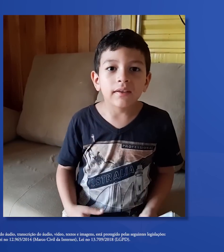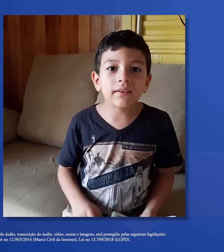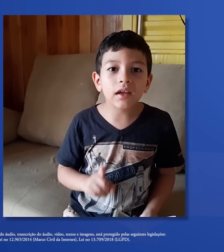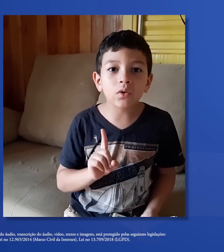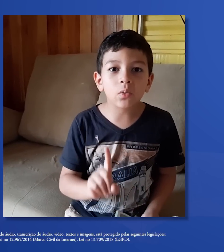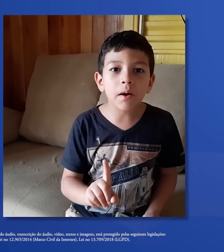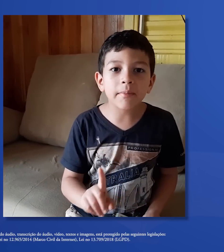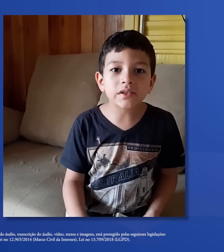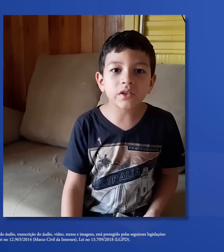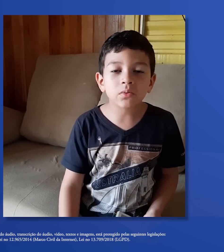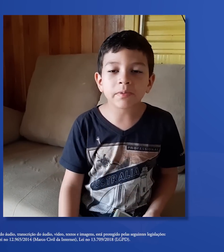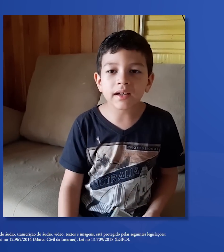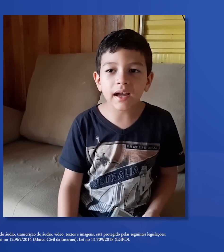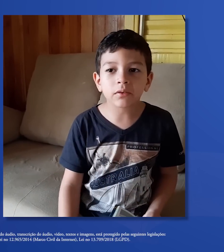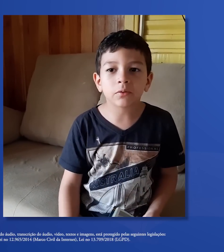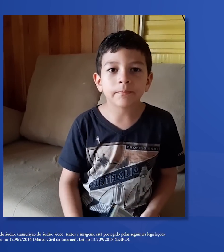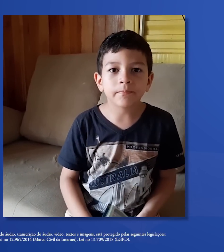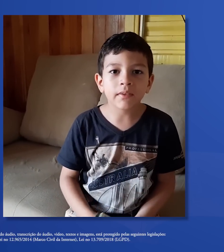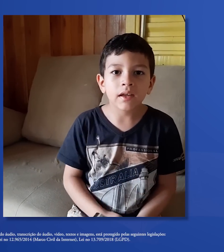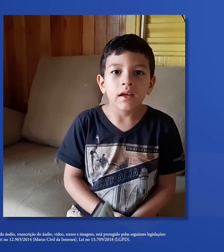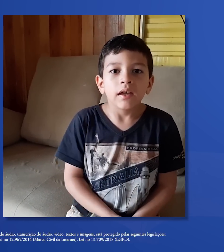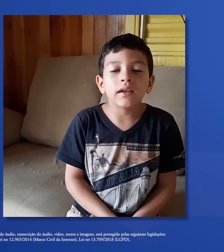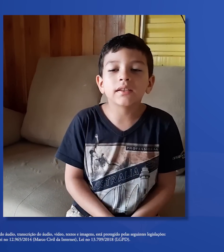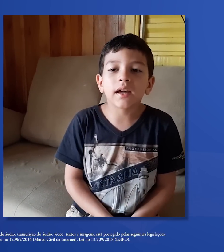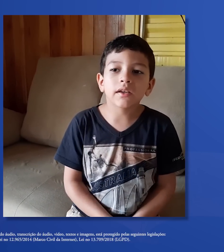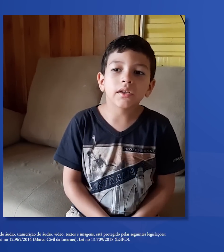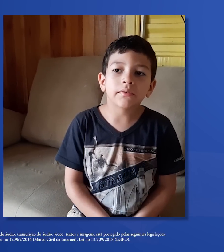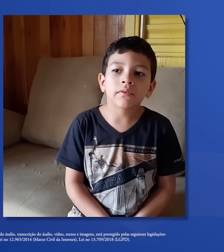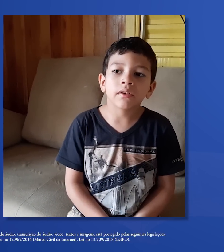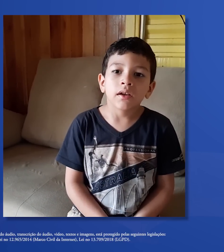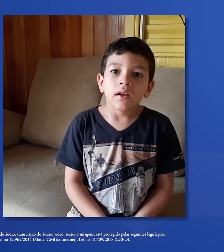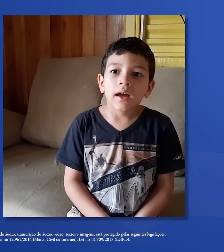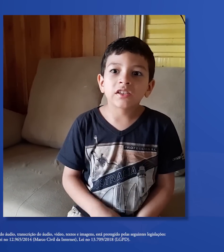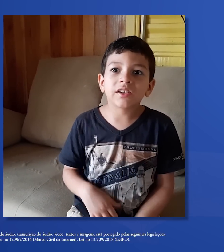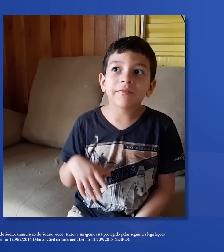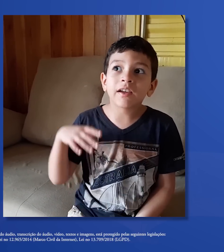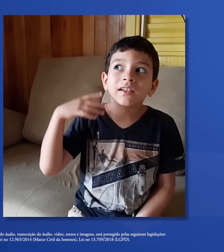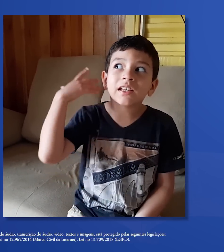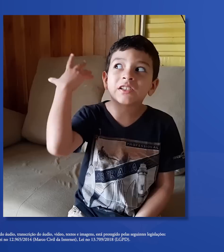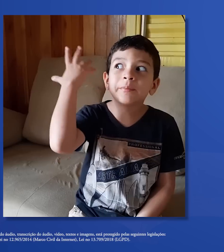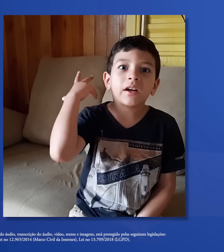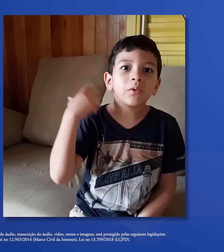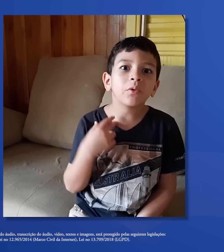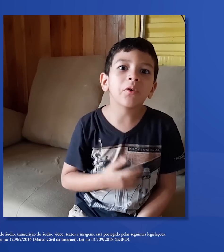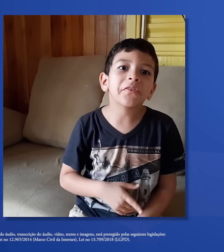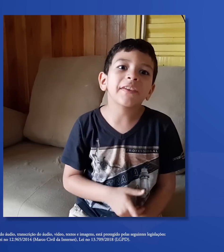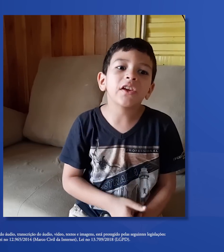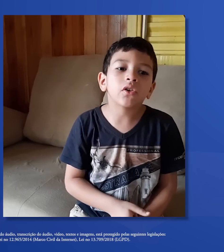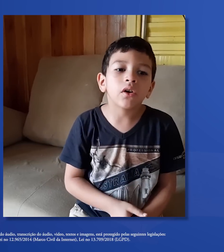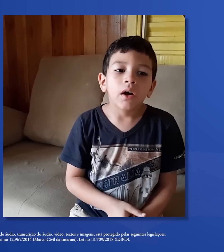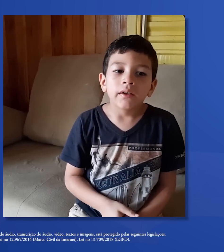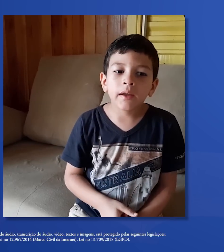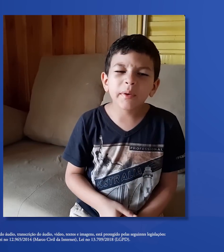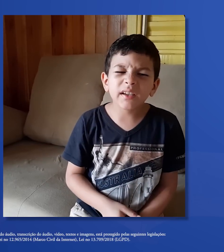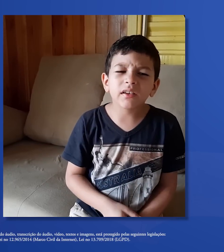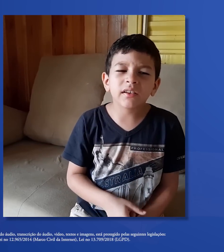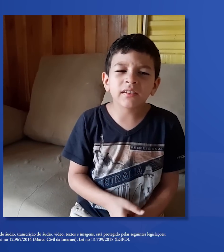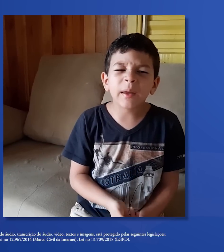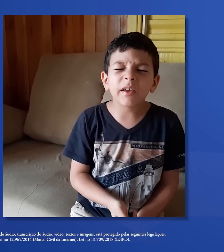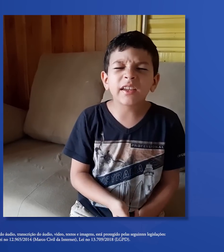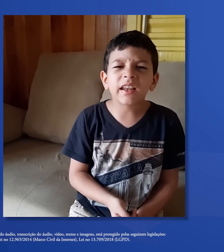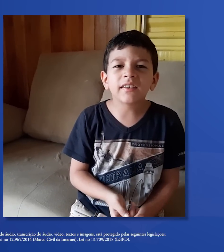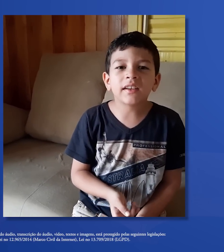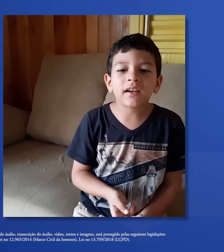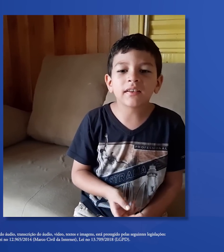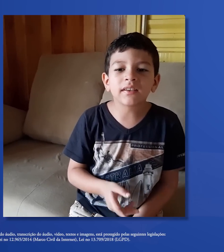branquinhas, sem uma mancha do pecado, e daí a gente vai andar de branco com o Senhor.